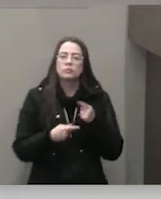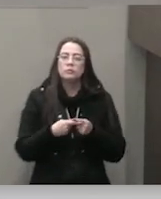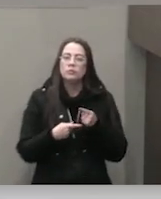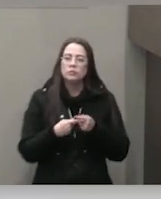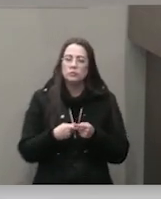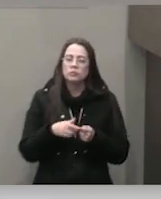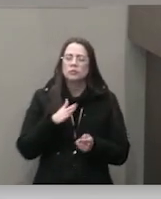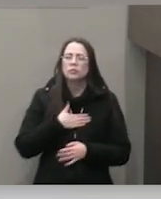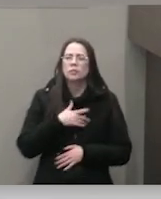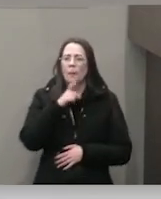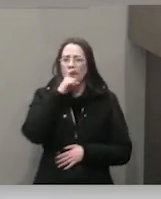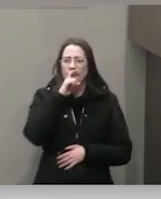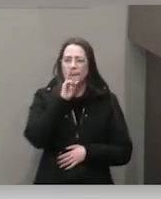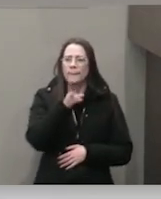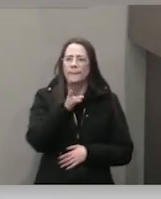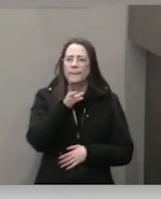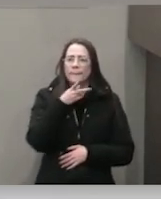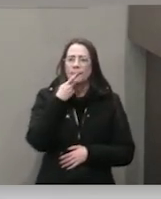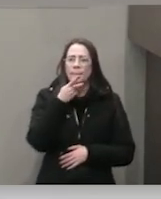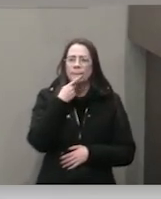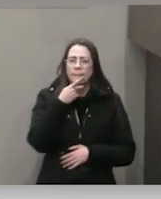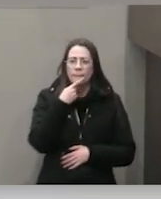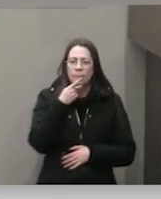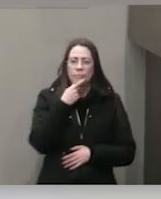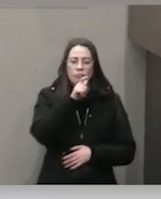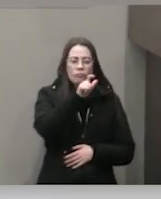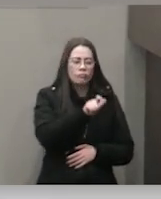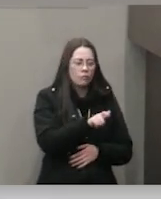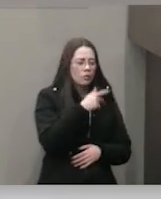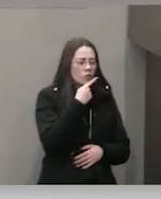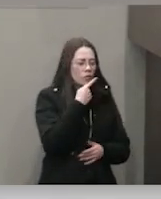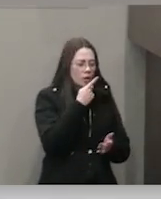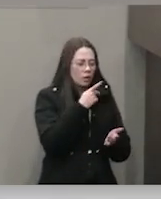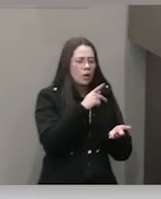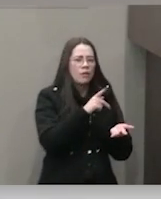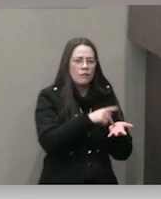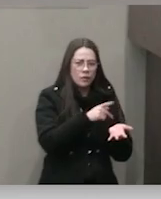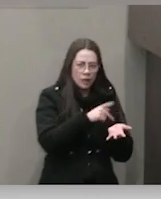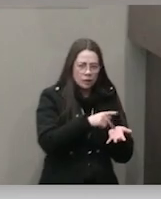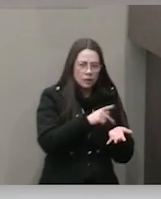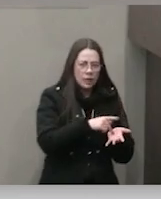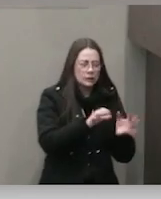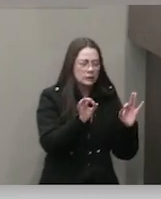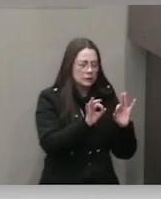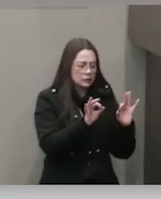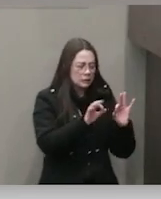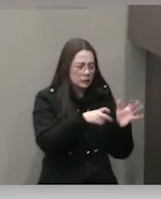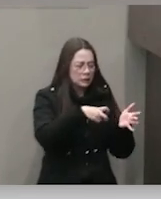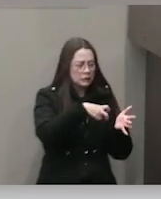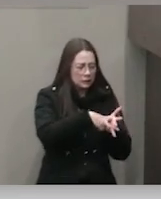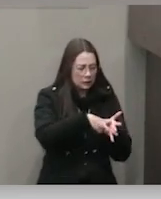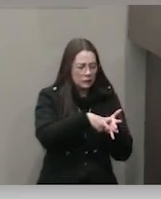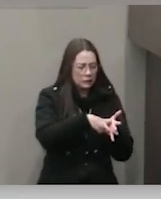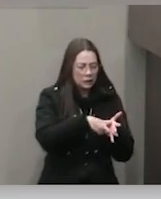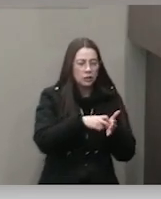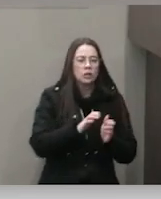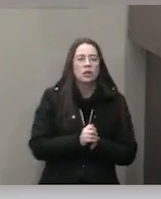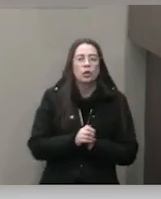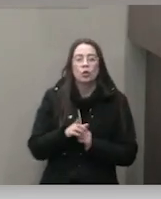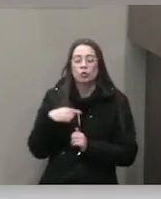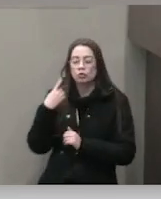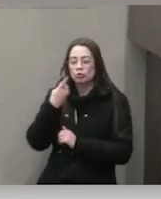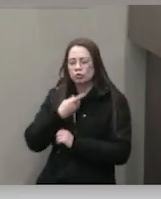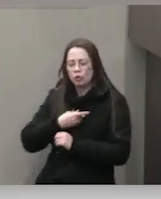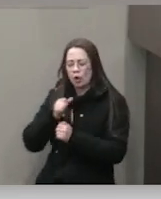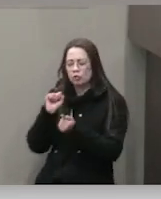Porque meu pai sempre me dizia, quem fala a verdade não merece castigo. Quem vai para o lado certo não teme, porque tu estarás sempre junto de